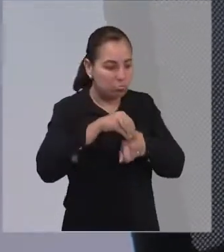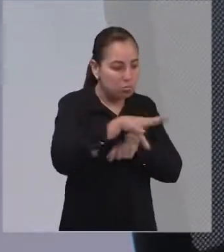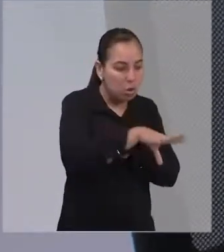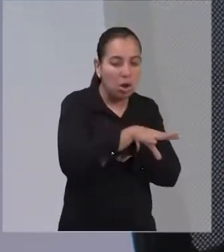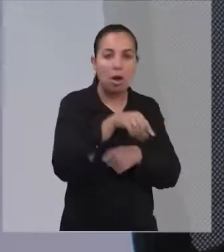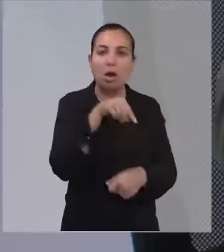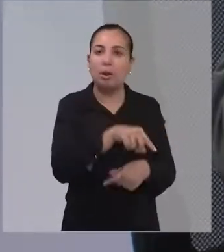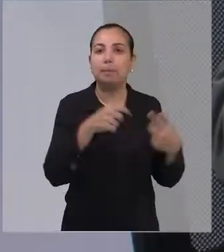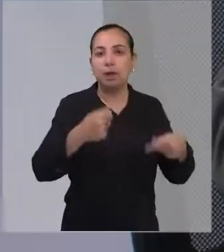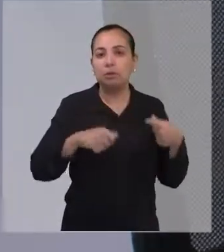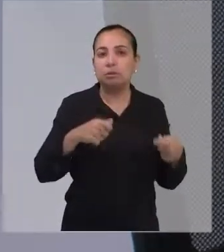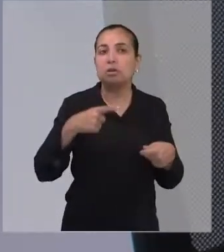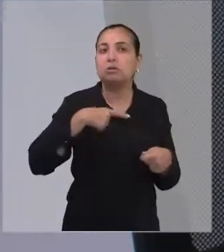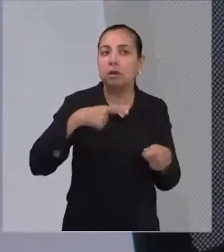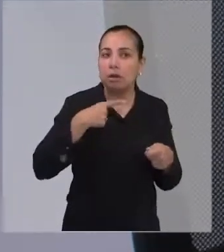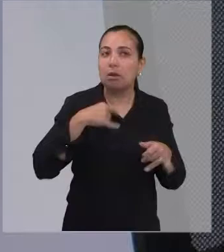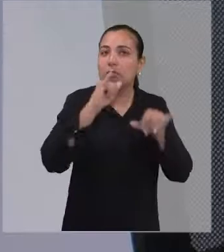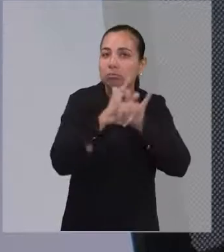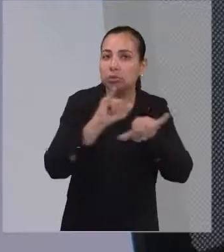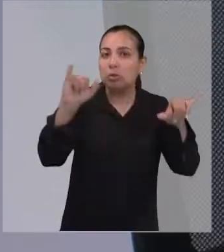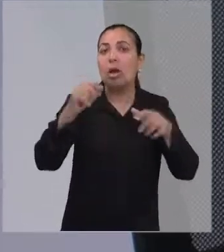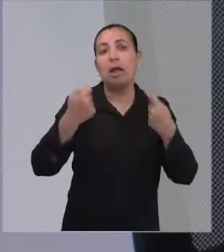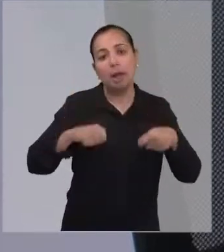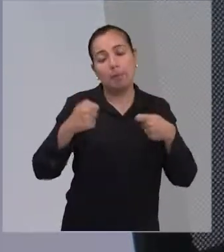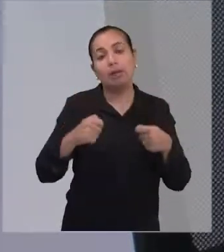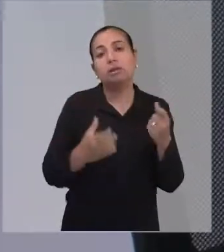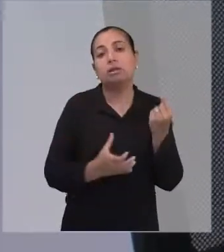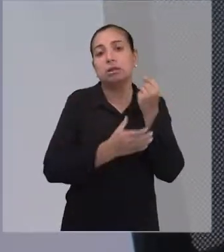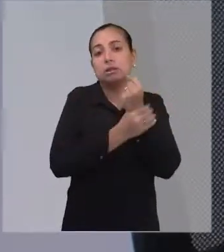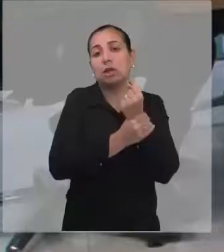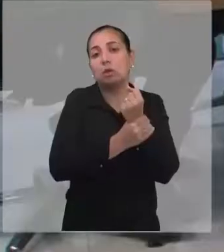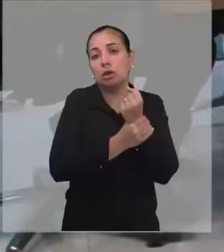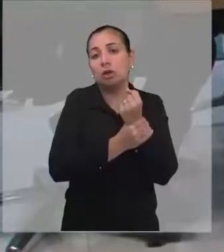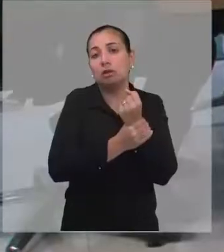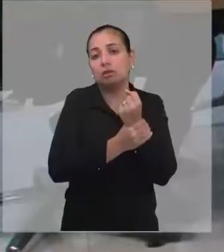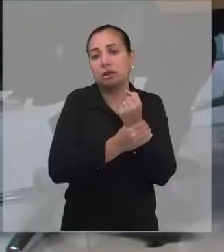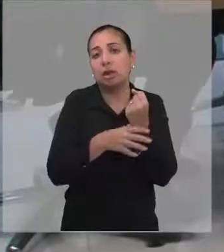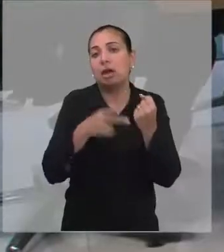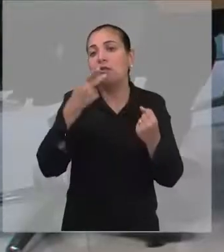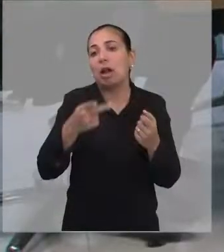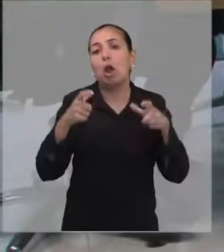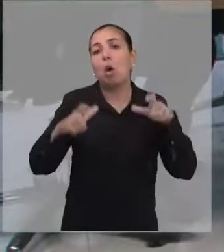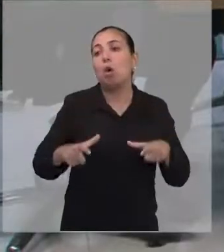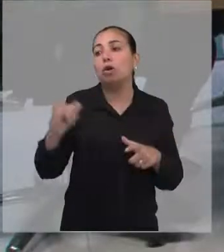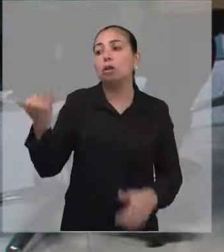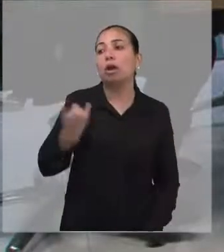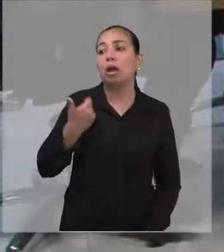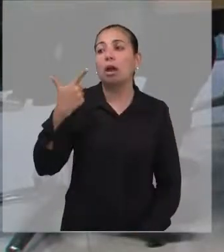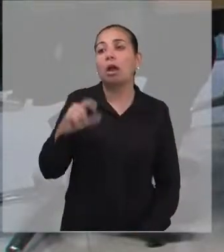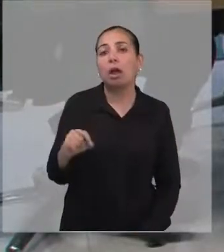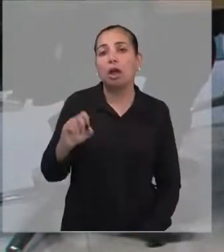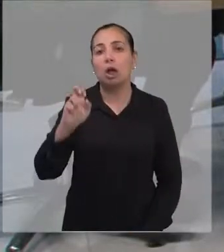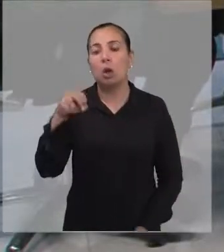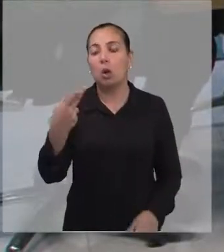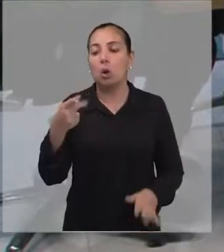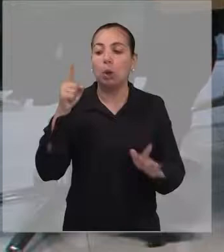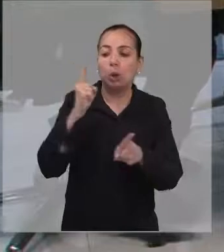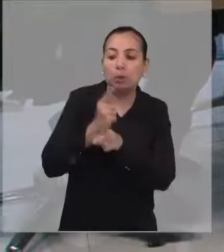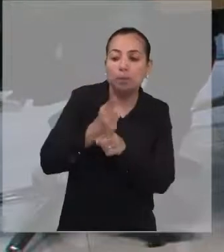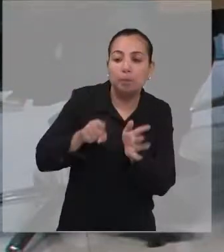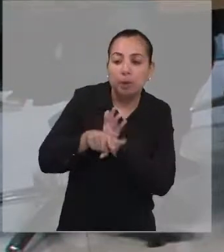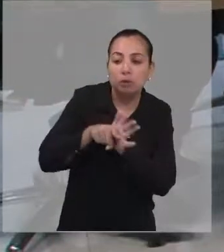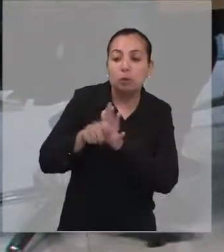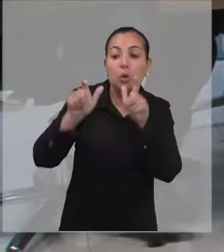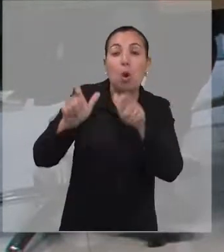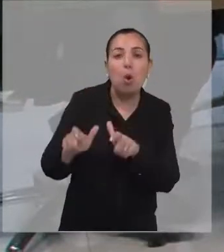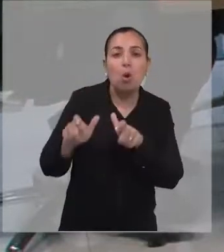com lisura e com segurança. Né? Então está feita, assim, no sentido da legitimidade,